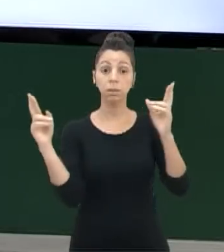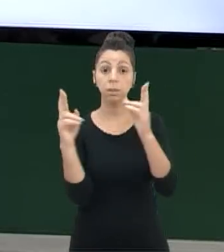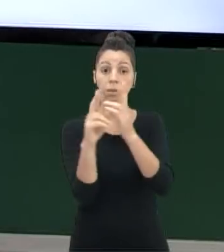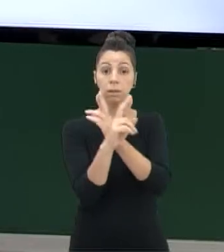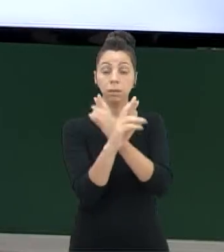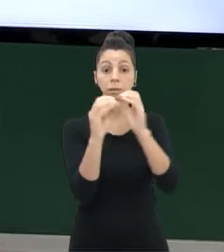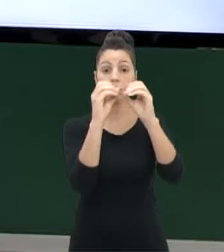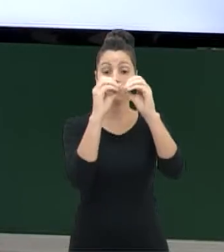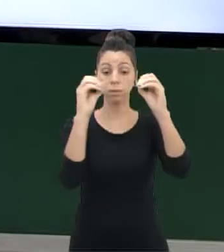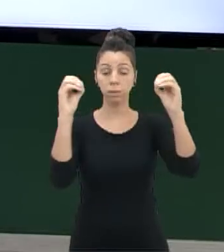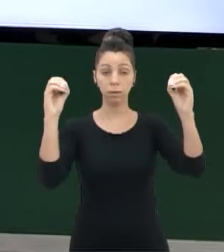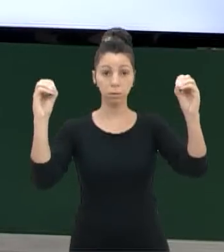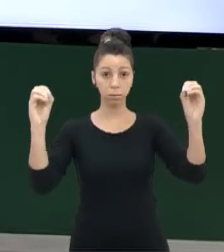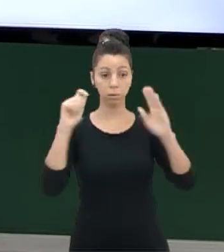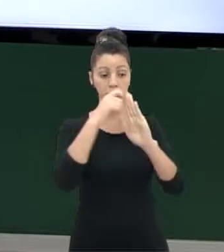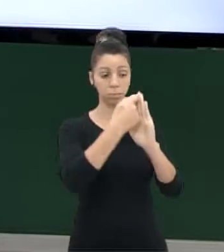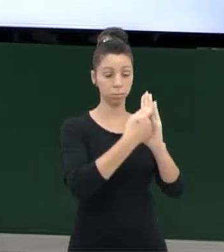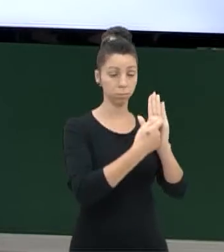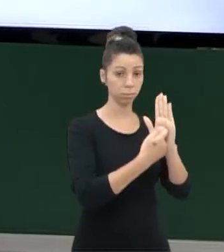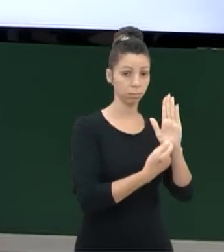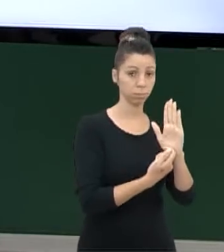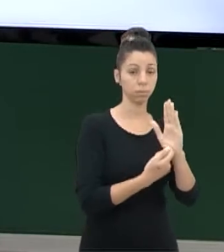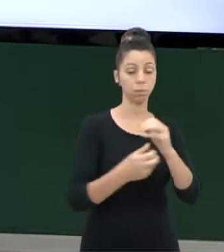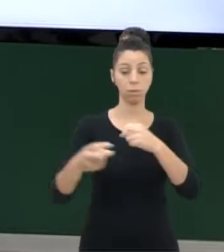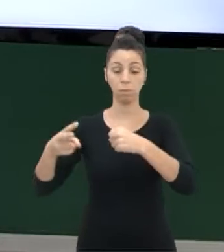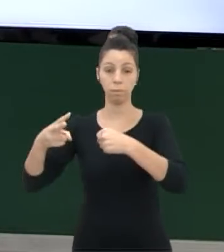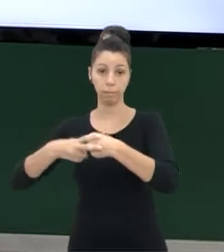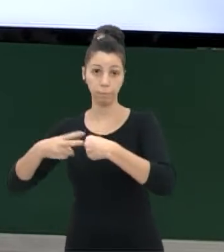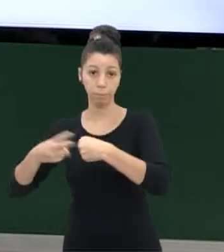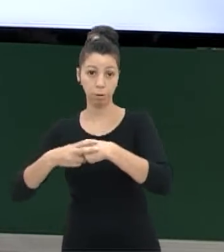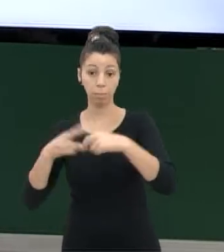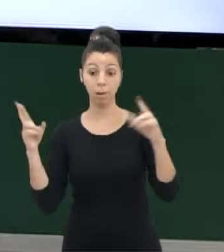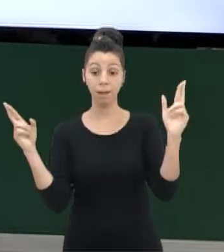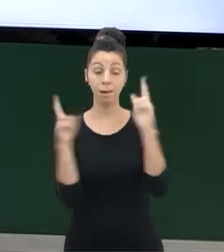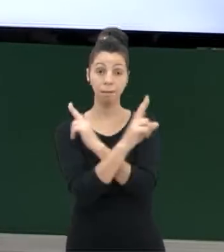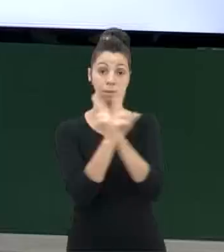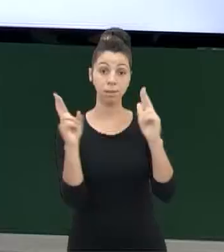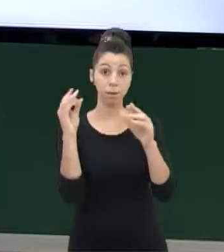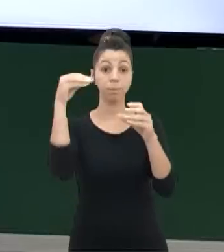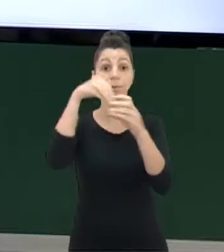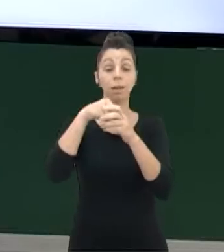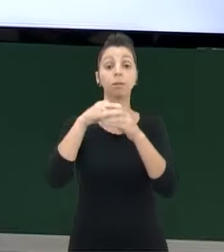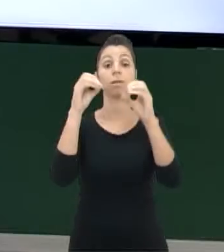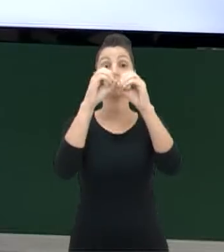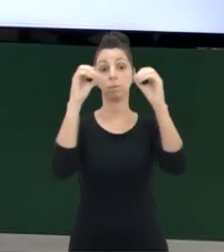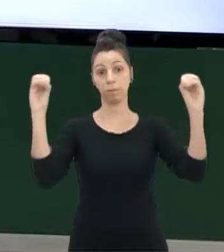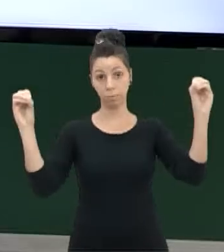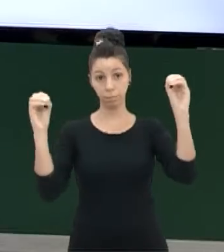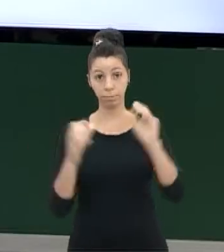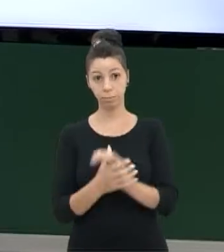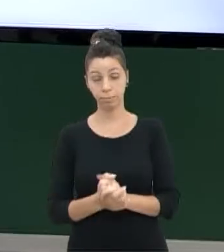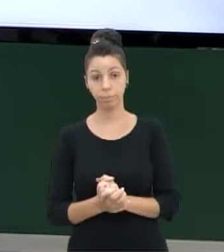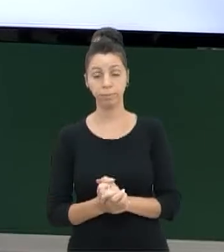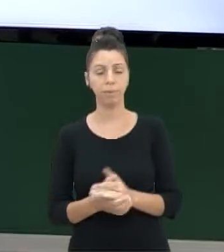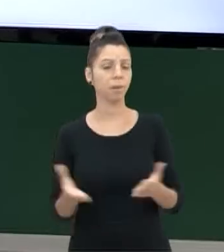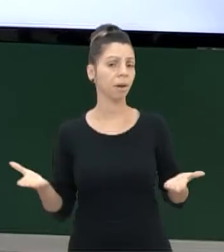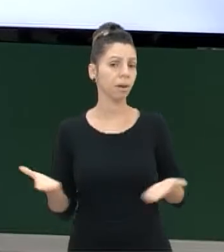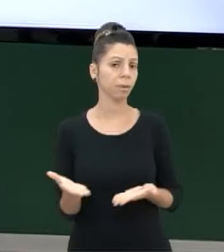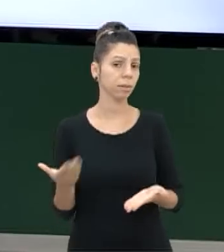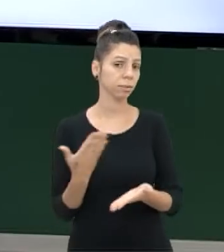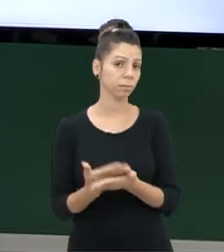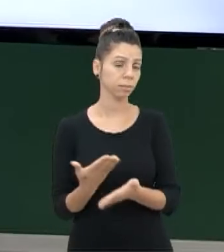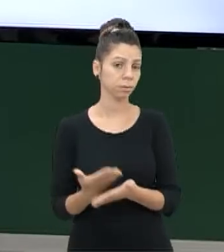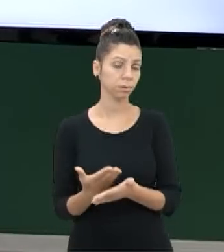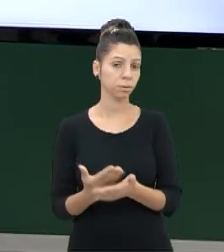dentro do texto, com o verbo, com as outras classes gramaticais, né? Então, dentro da oração. Agora, se eu estudar